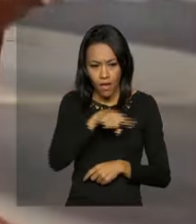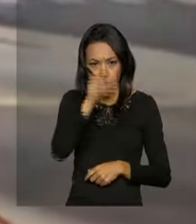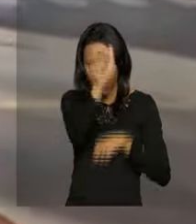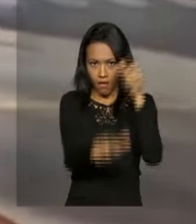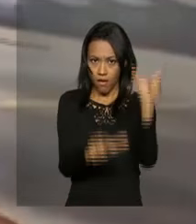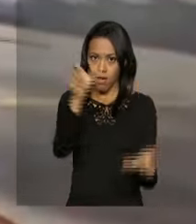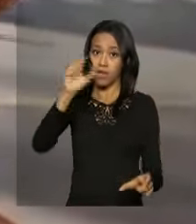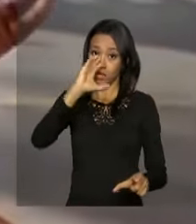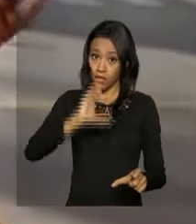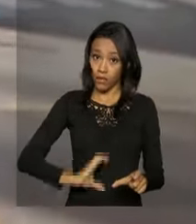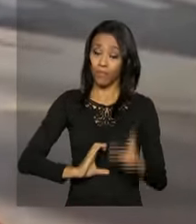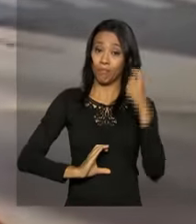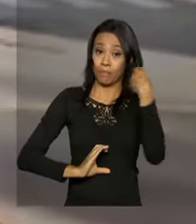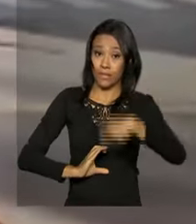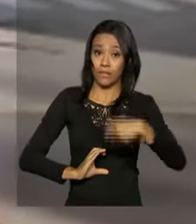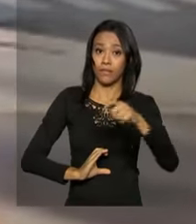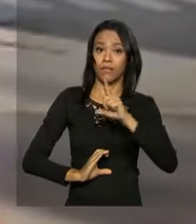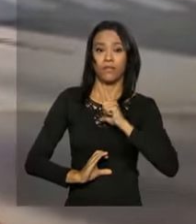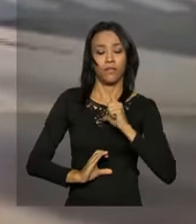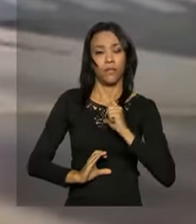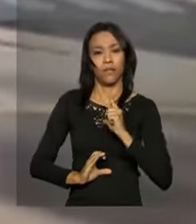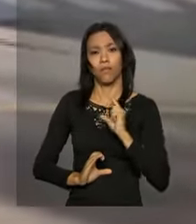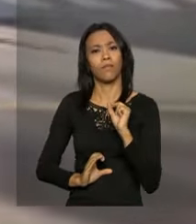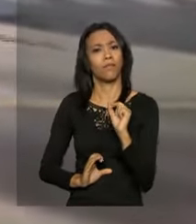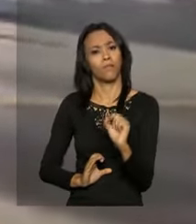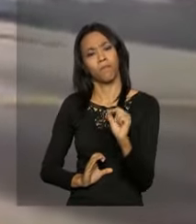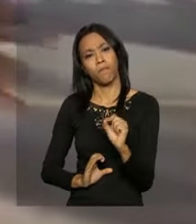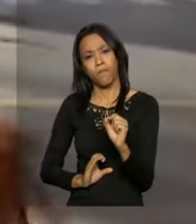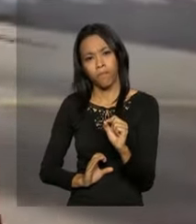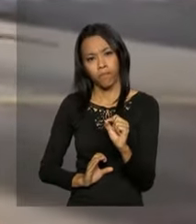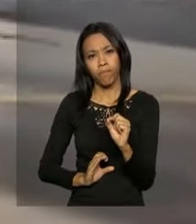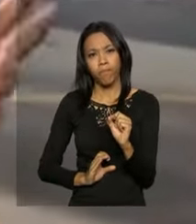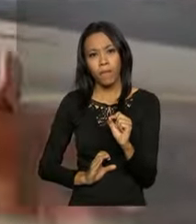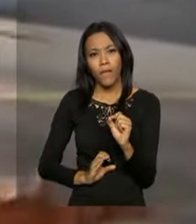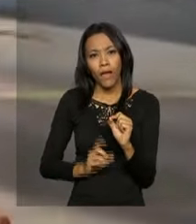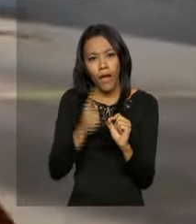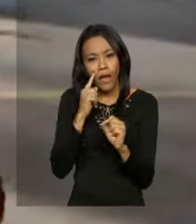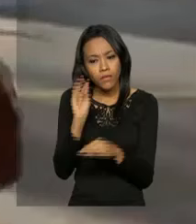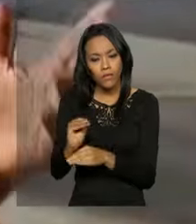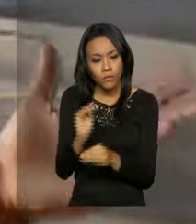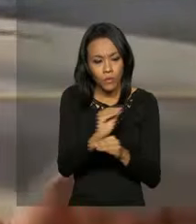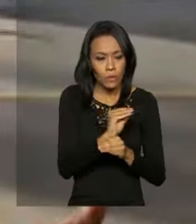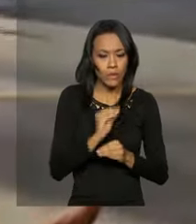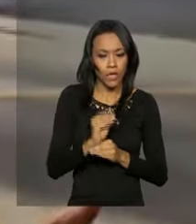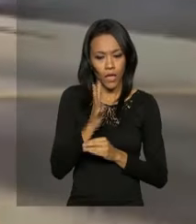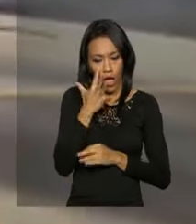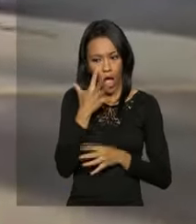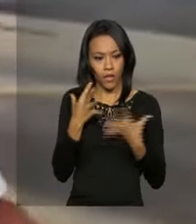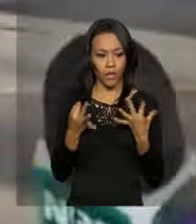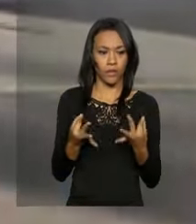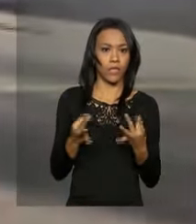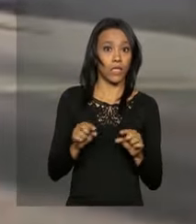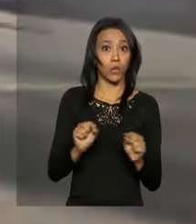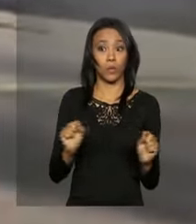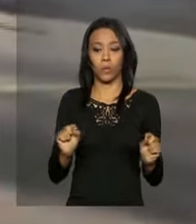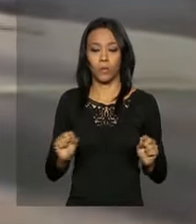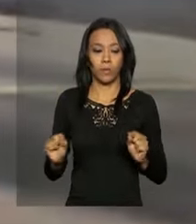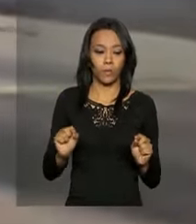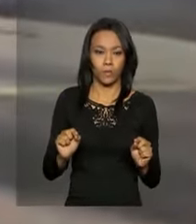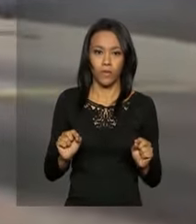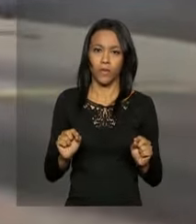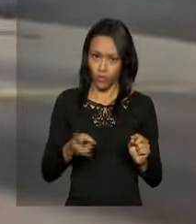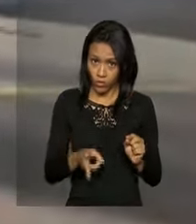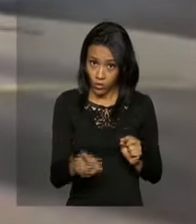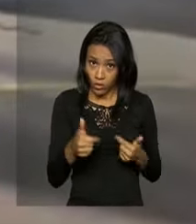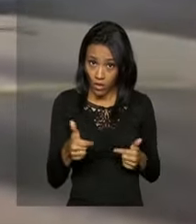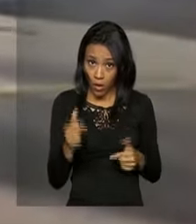cidadão, precisam ter com relação a preservar, a cuidar e a observar isso. E esse trabalho